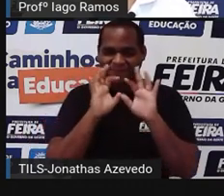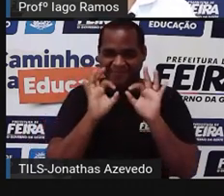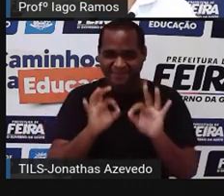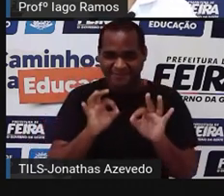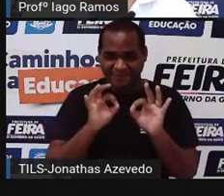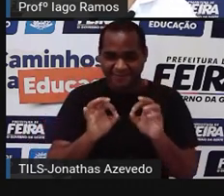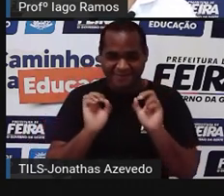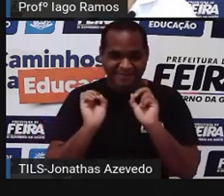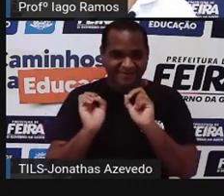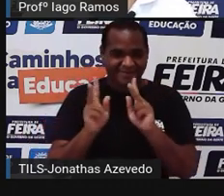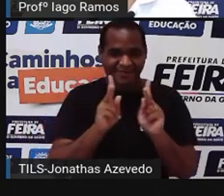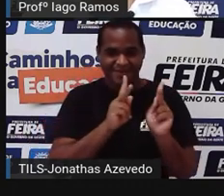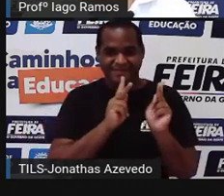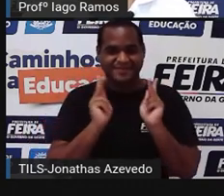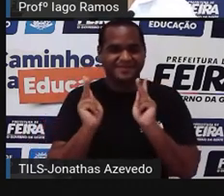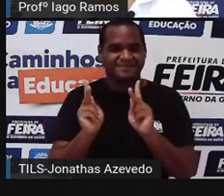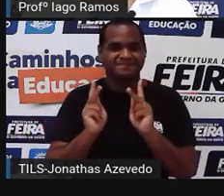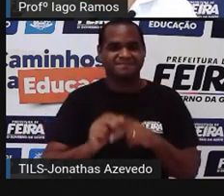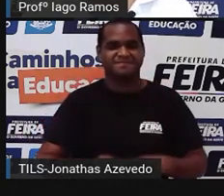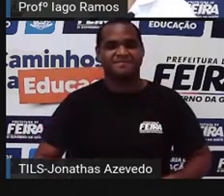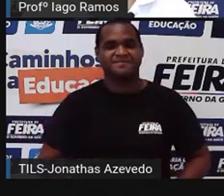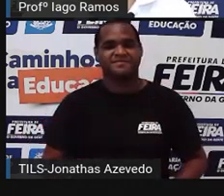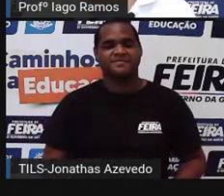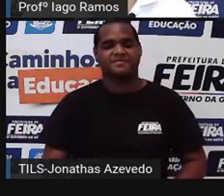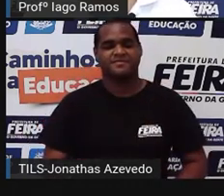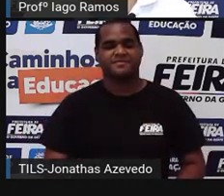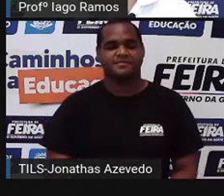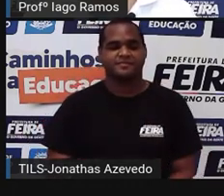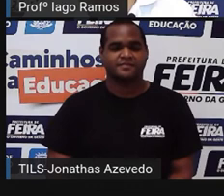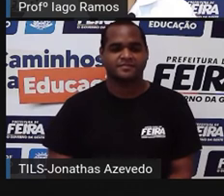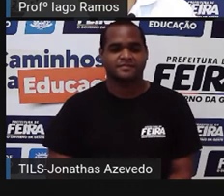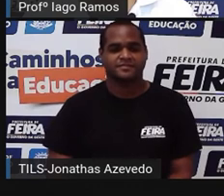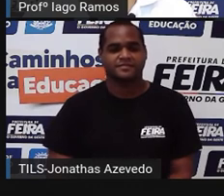é para você achar as respostas aí